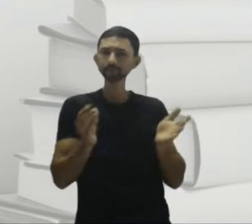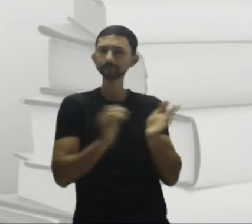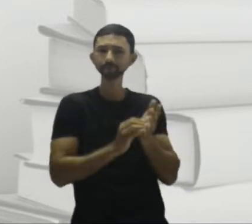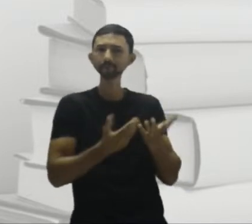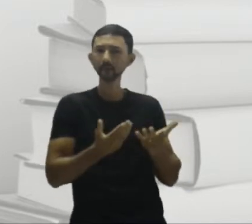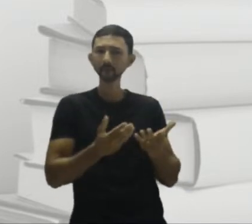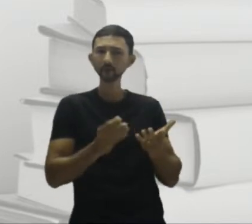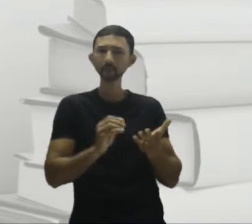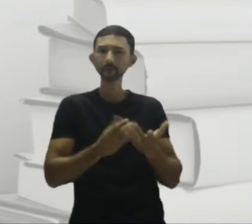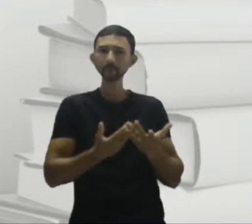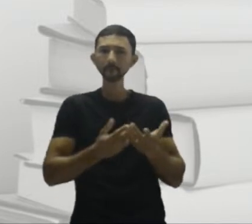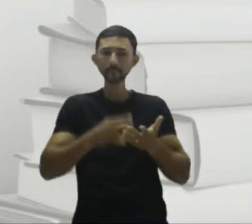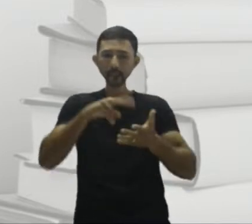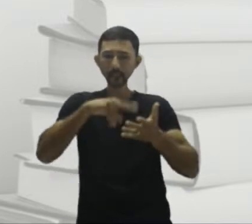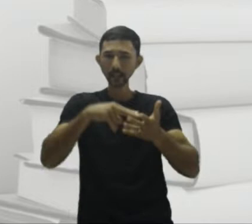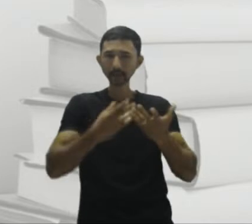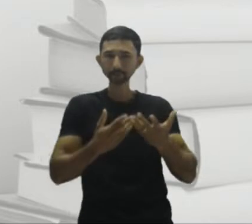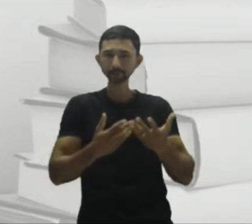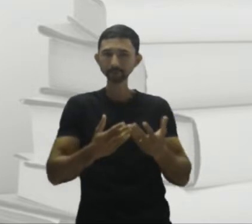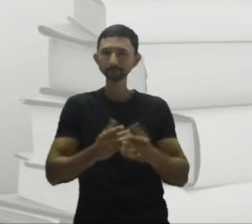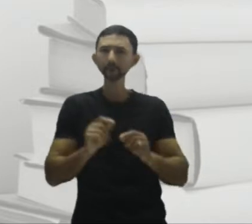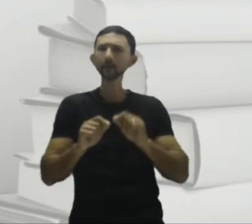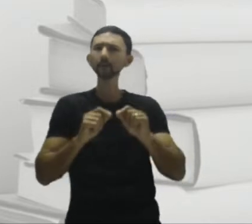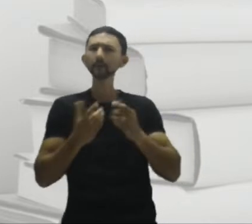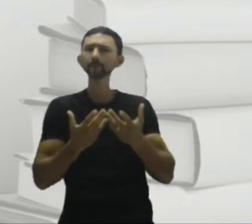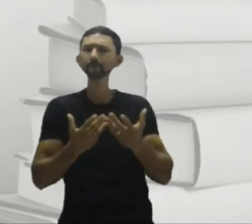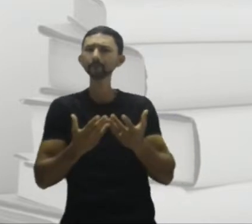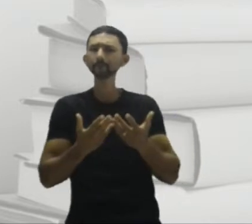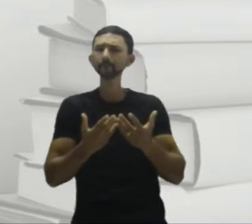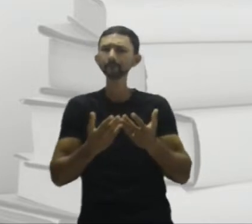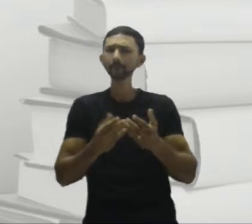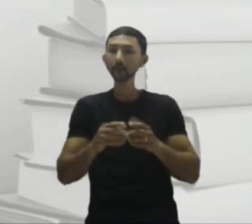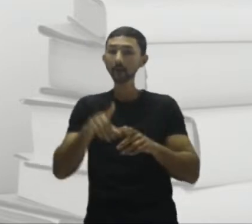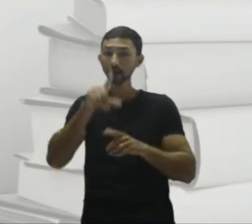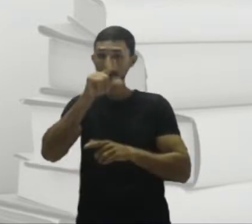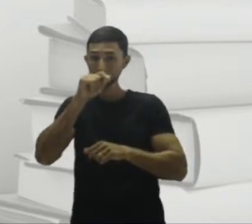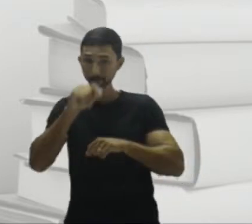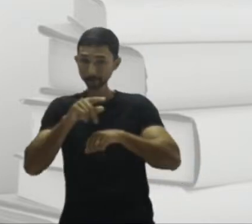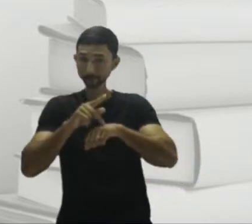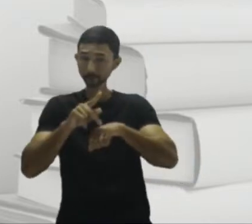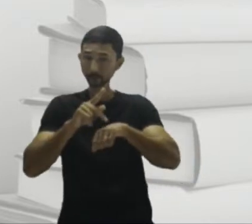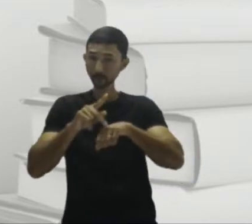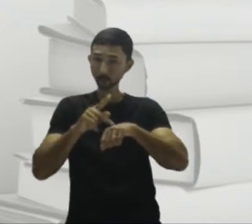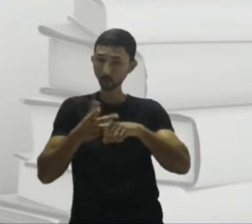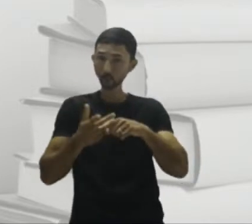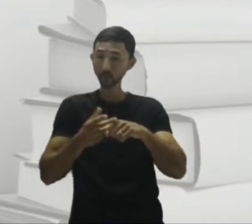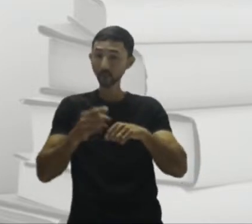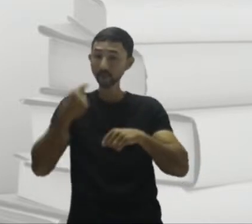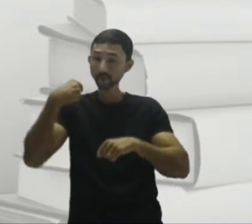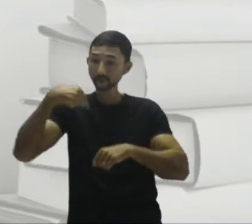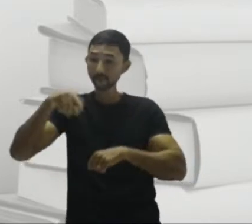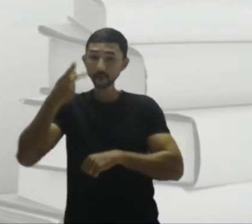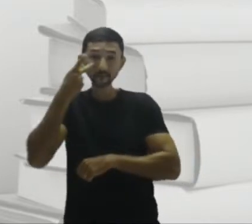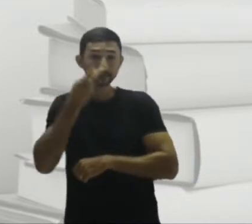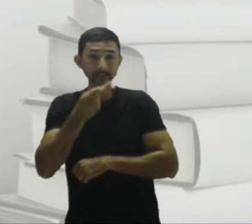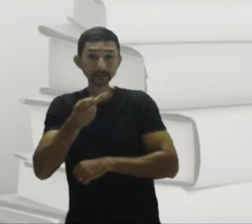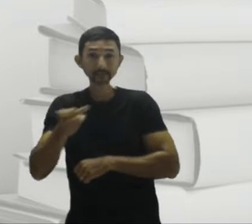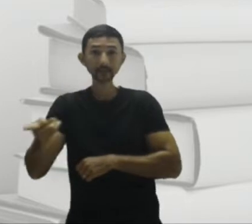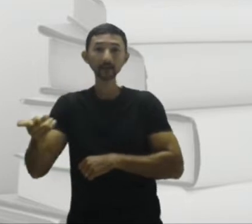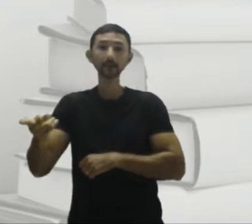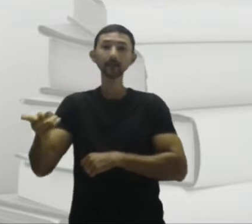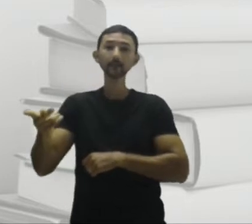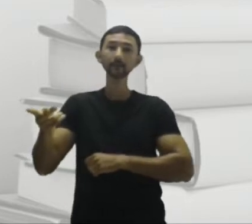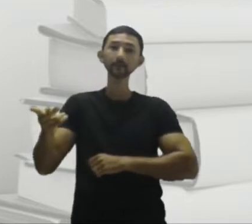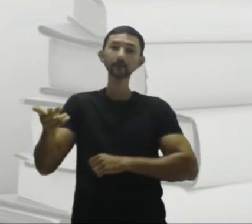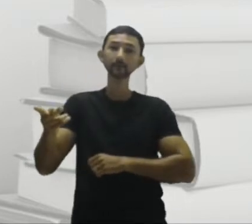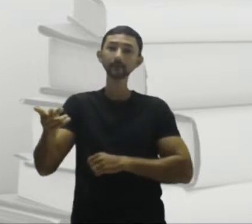não aparece aqui, mas nós lemos no slide anterior, o que é que diz? Que esse urubu, ele foi visitar